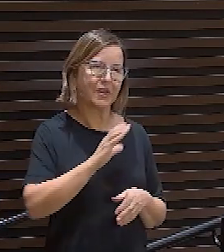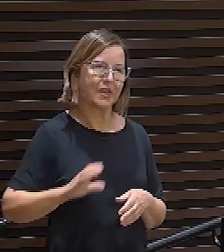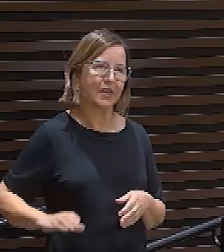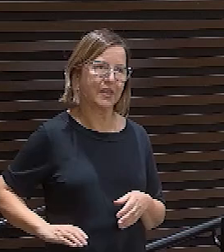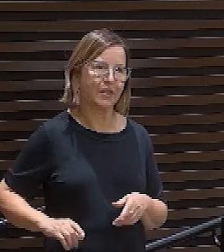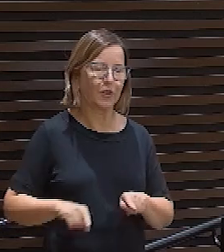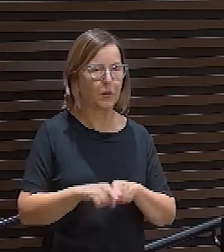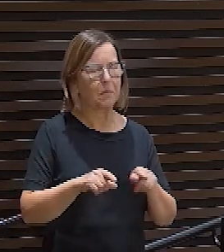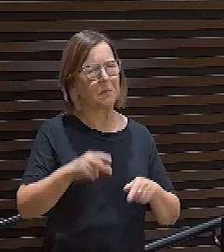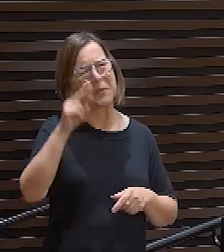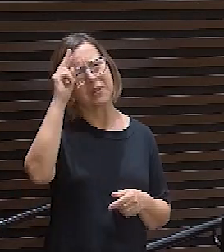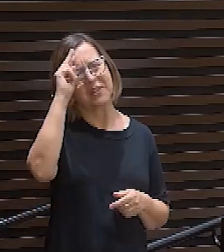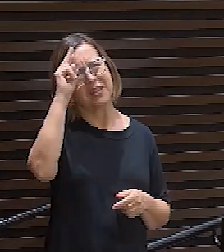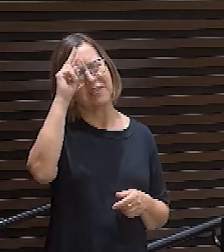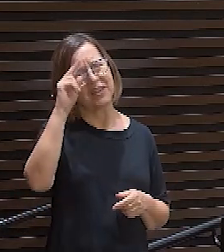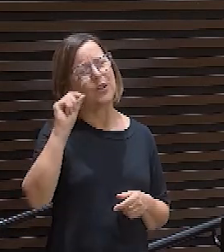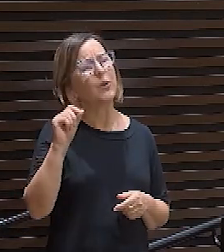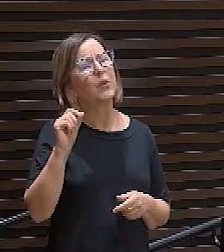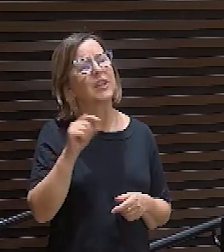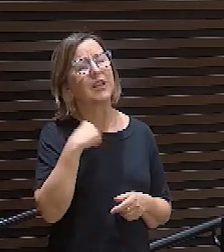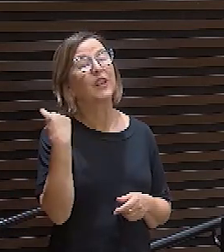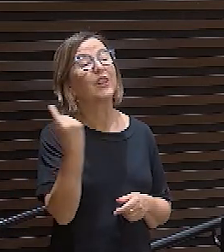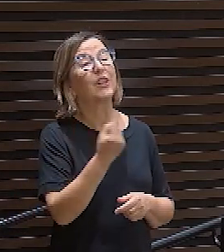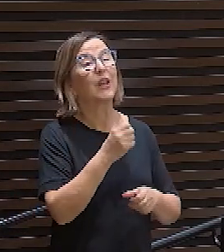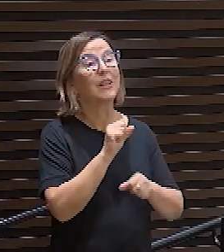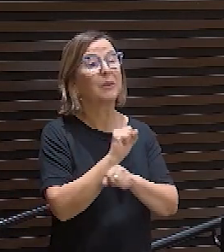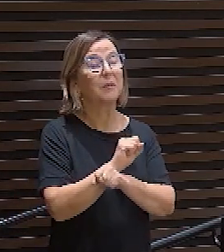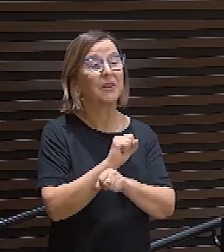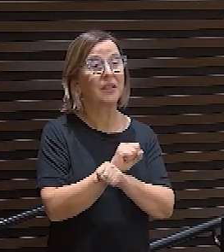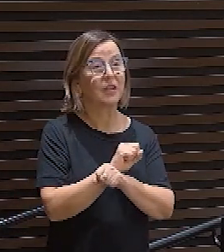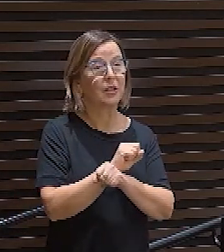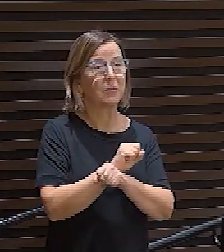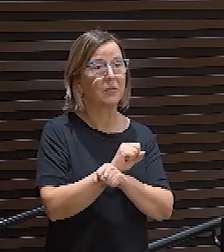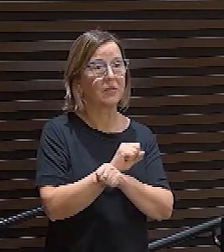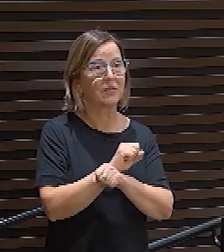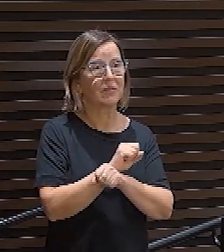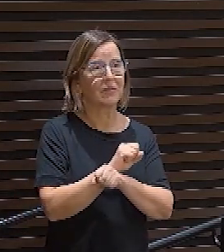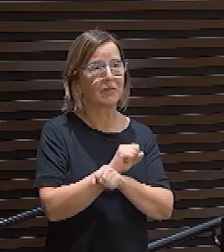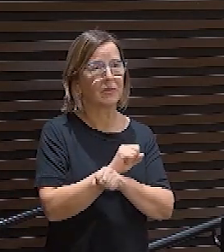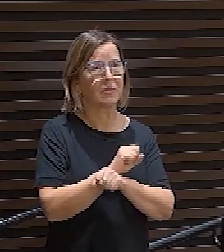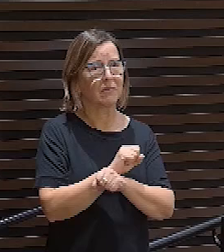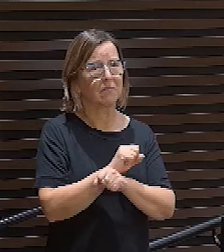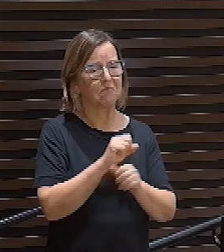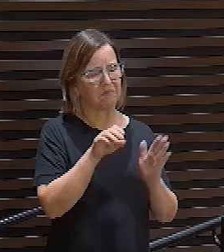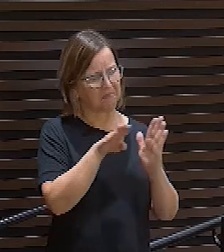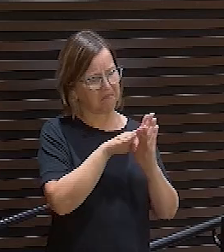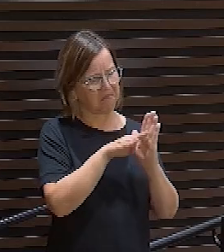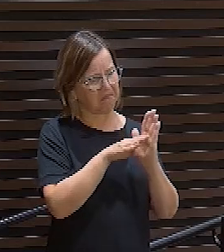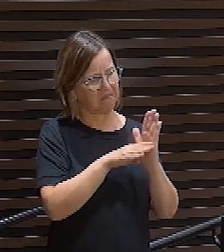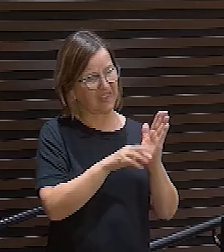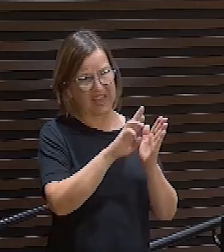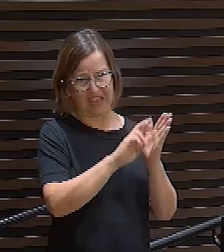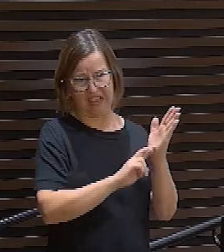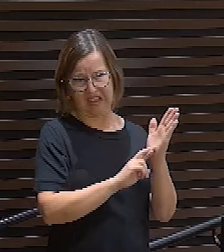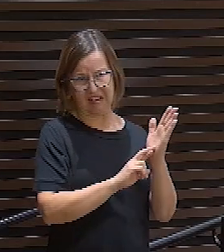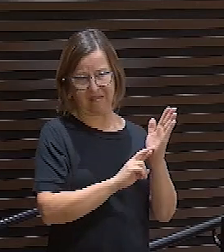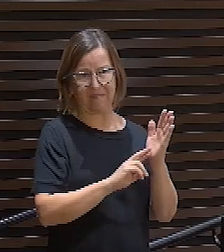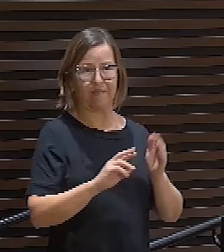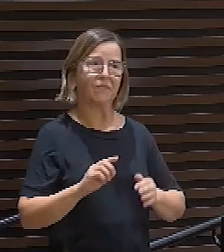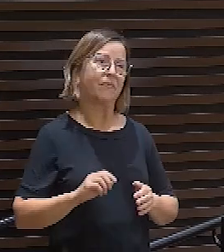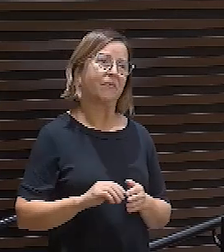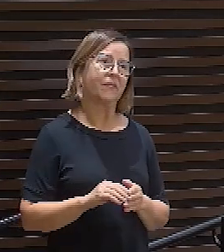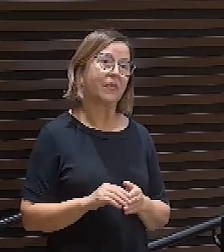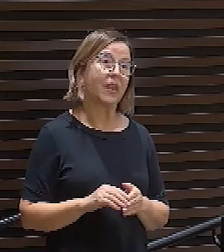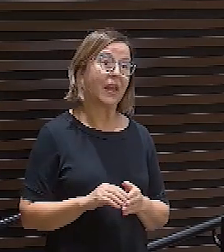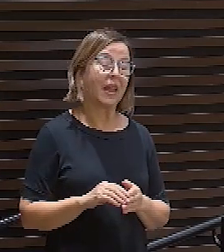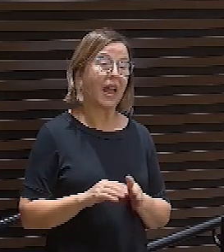regras? Algo que às vezes nem mesmo Deus escreveu na Bíblia? A Bíblia dá o suficiente, o que a gente